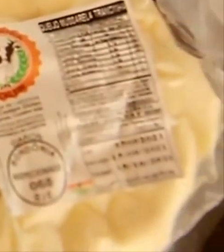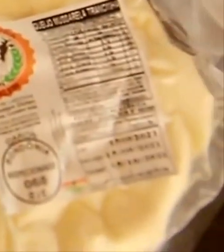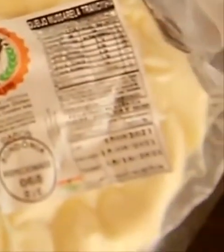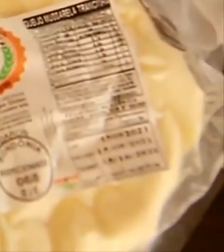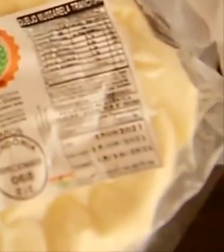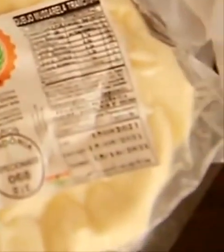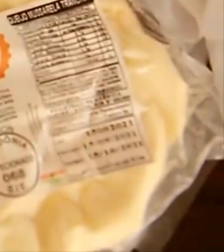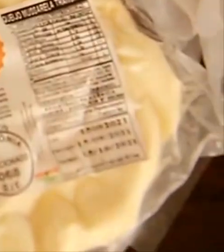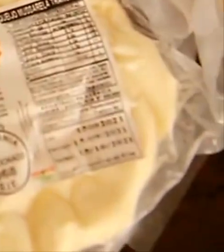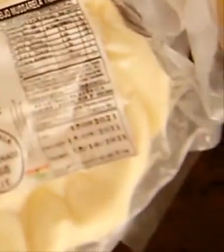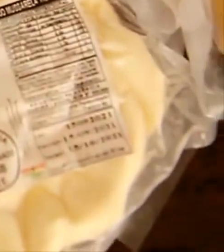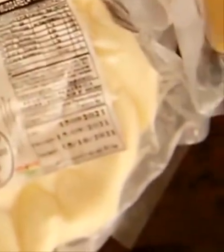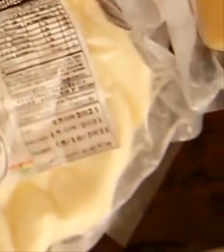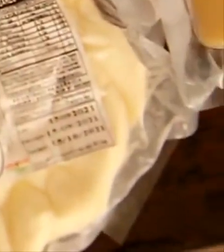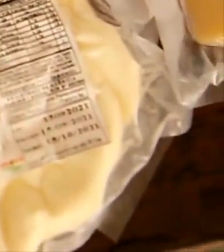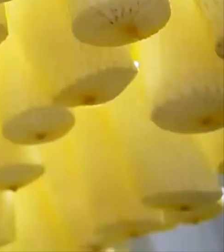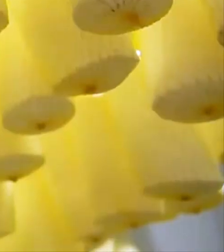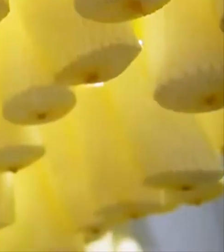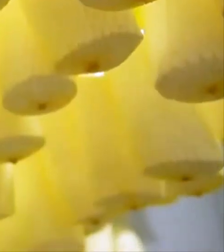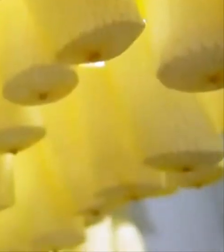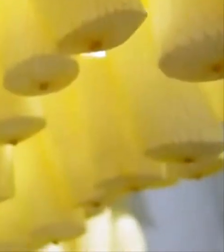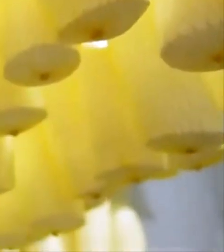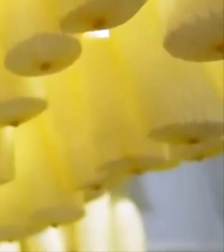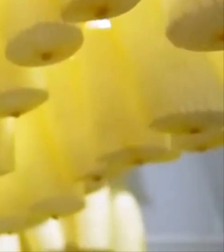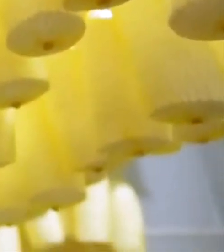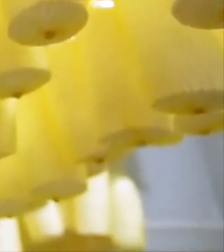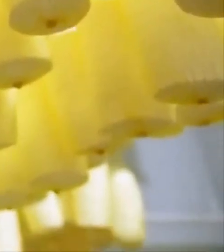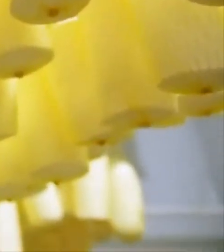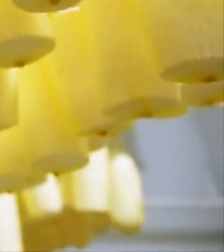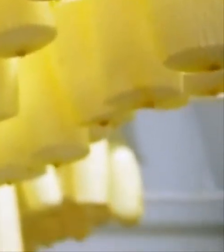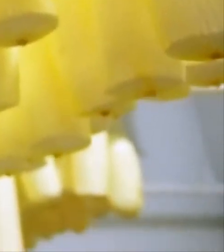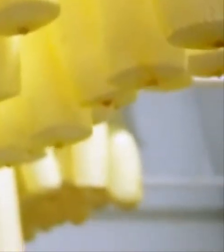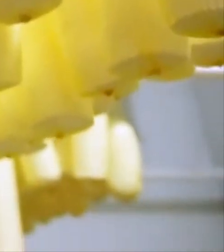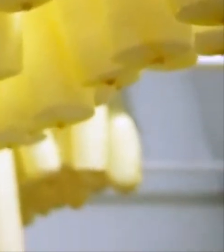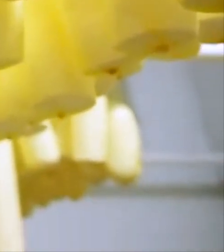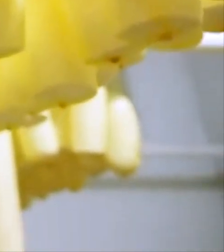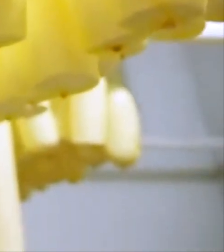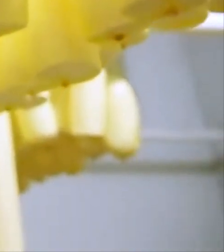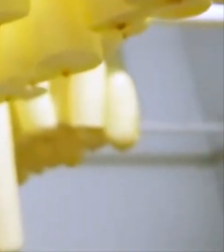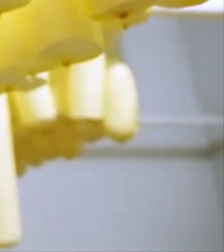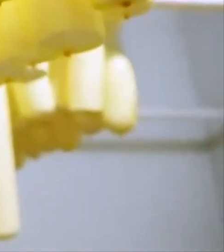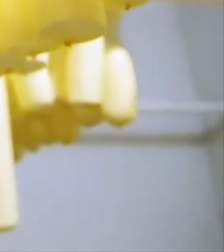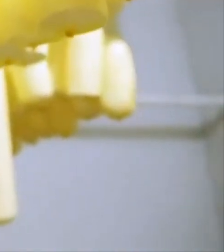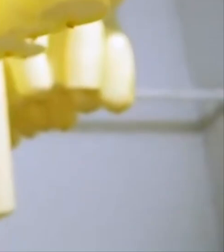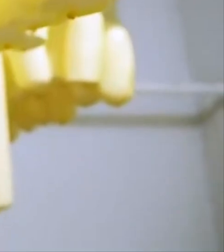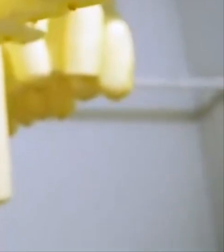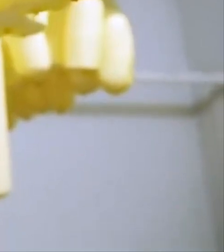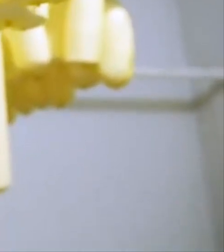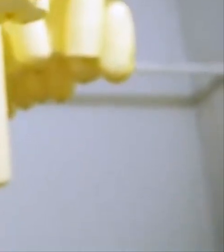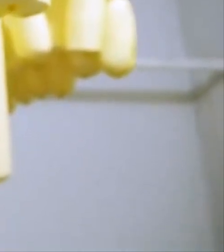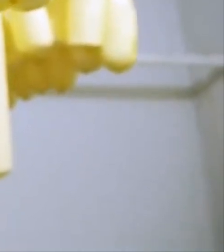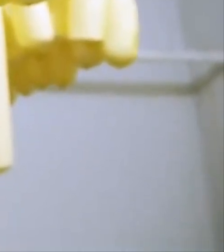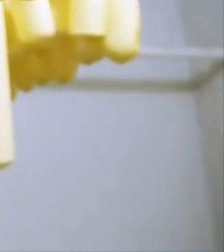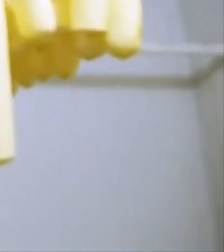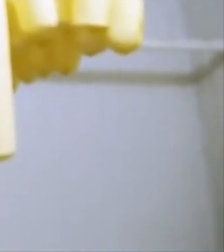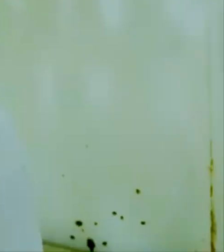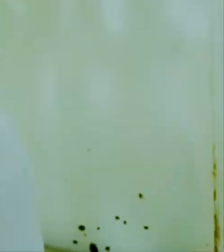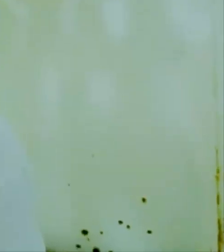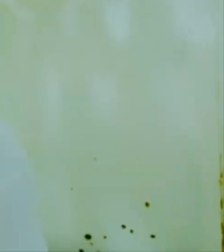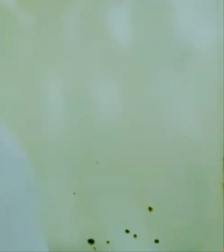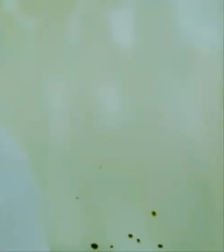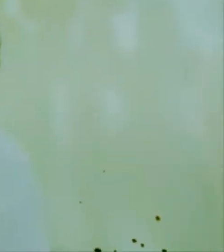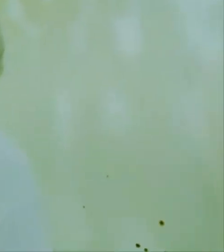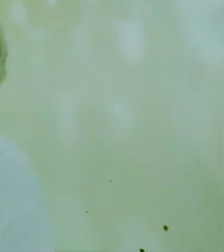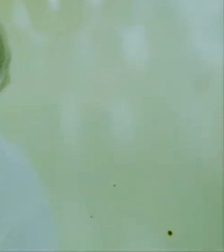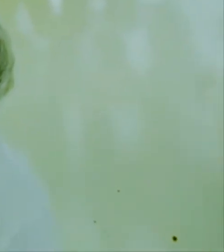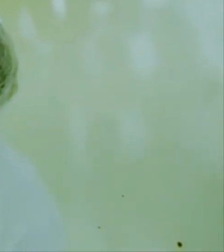de 65%. Todos os dias são produzidos aqui no Paiol do Queijo cerca de 12 litros de